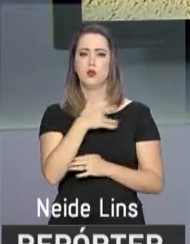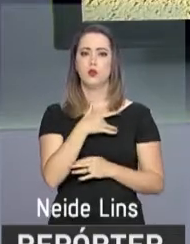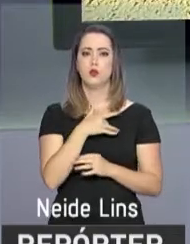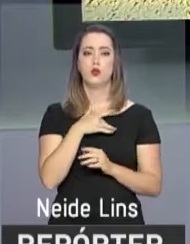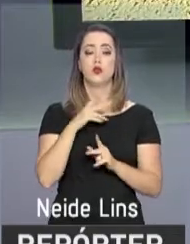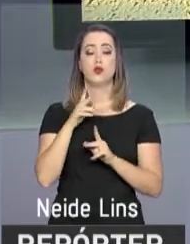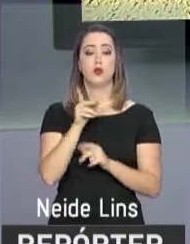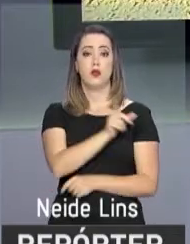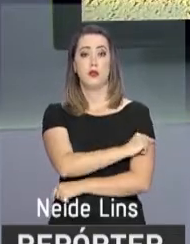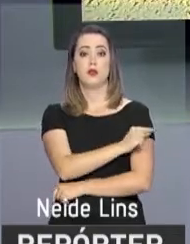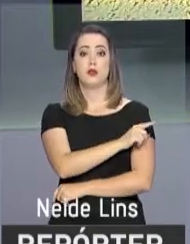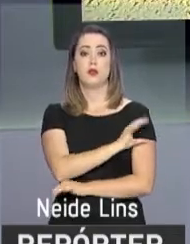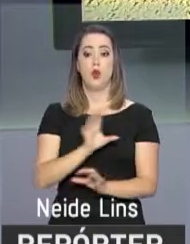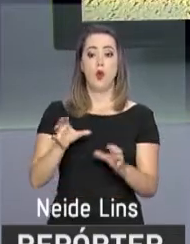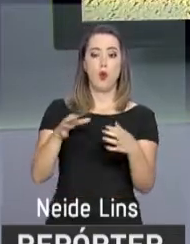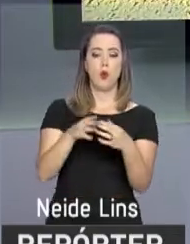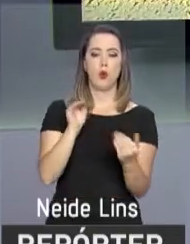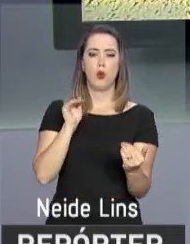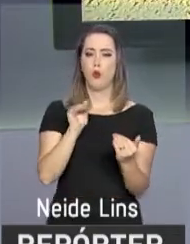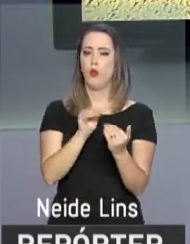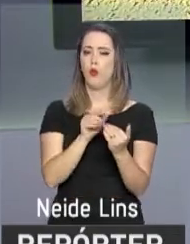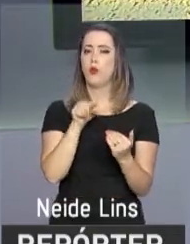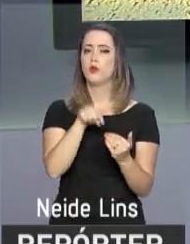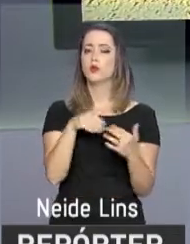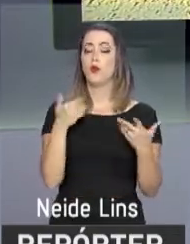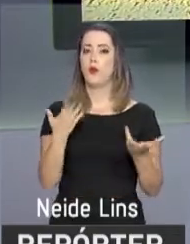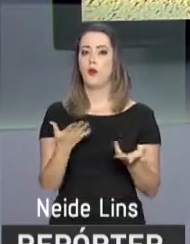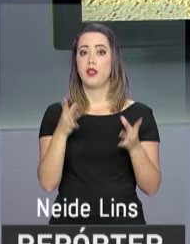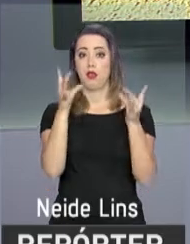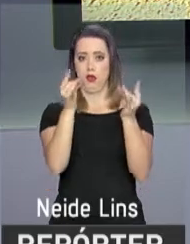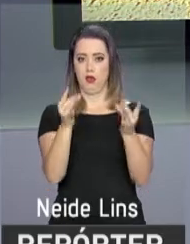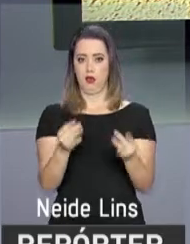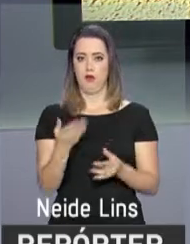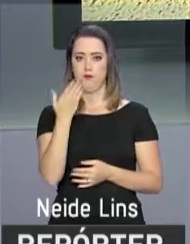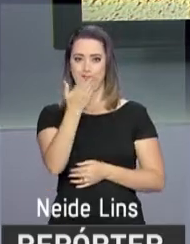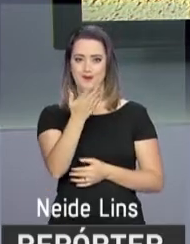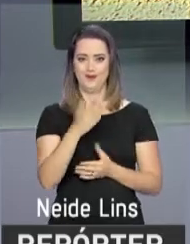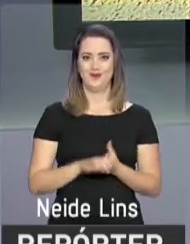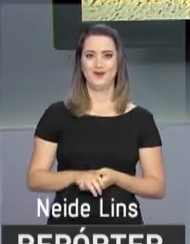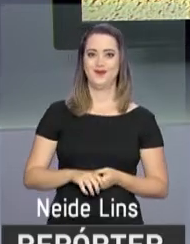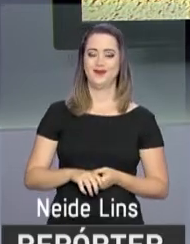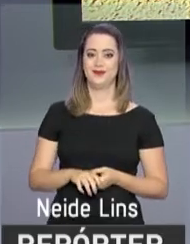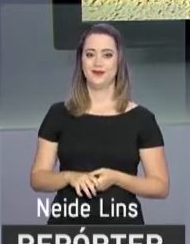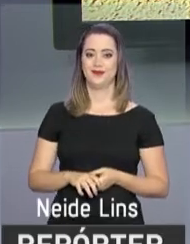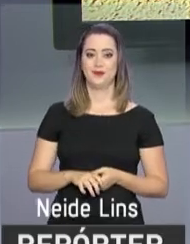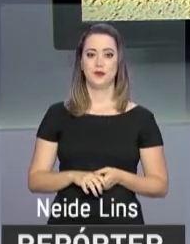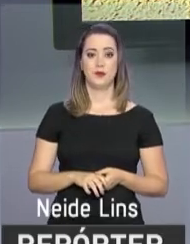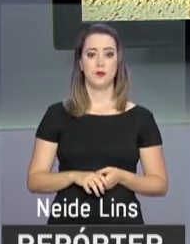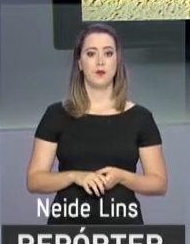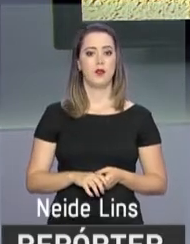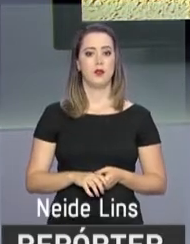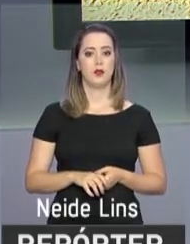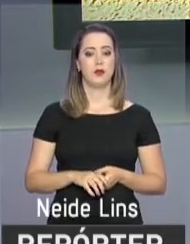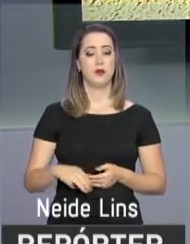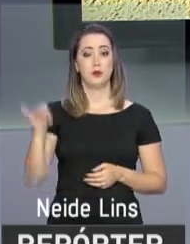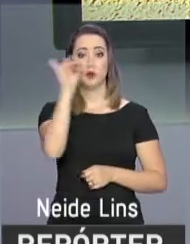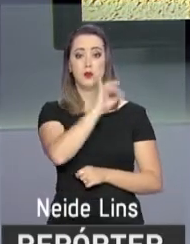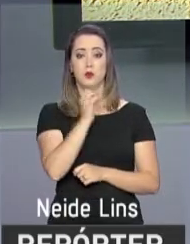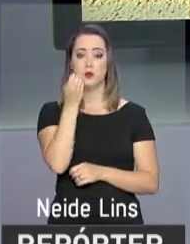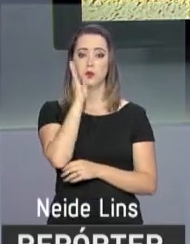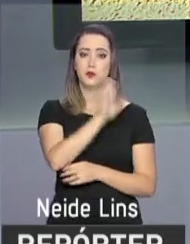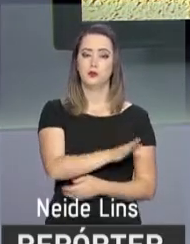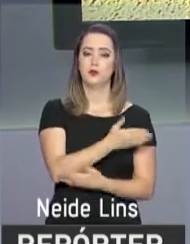ao vivo pra gente a repórter gabriela noronha e gabriela boa tarde pra você lá